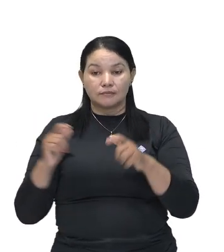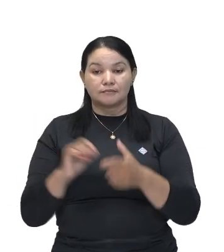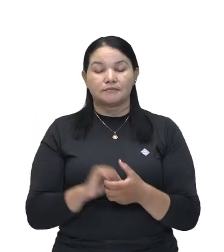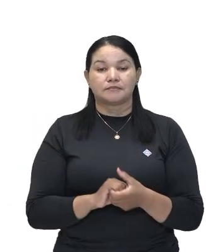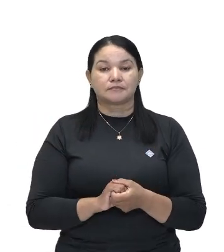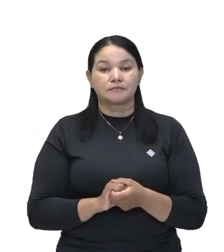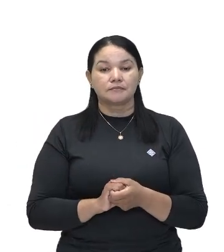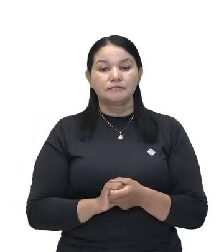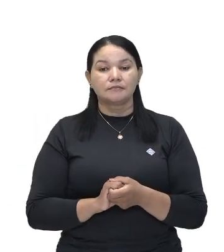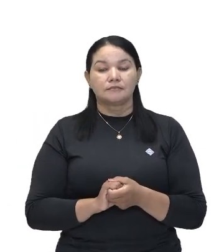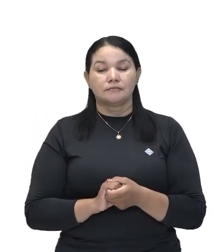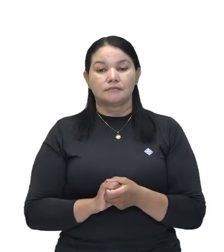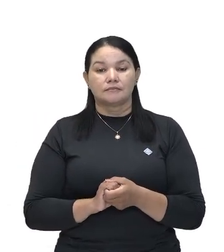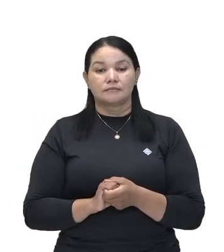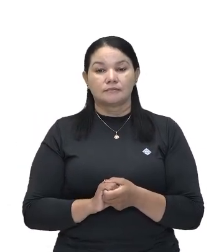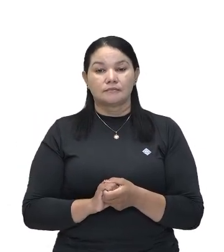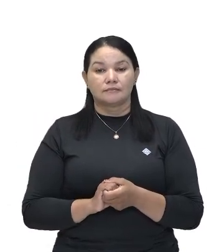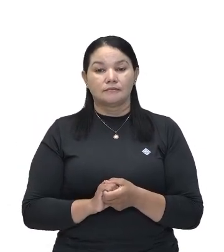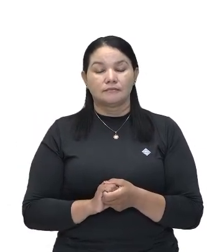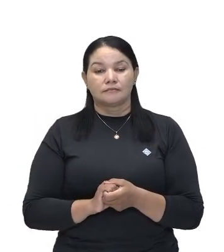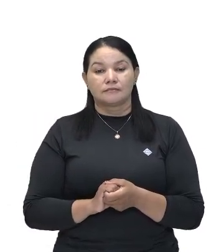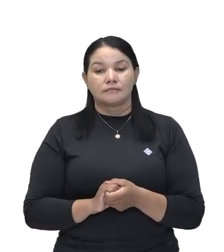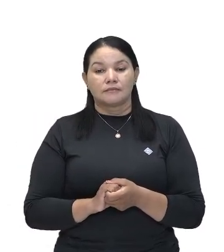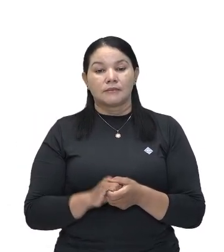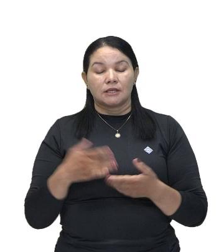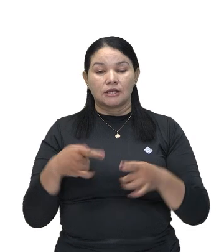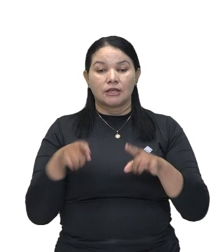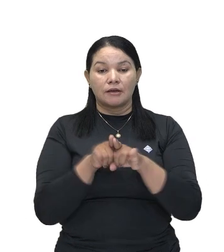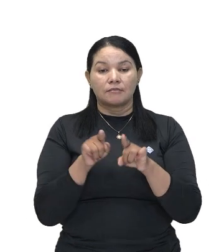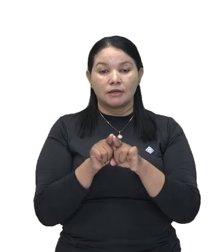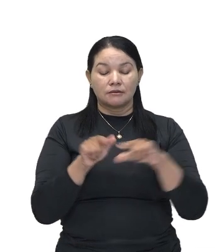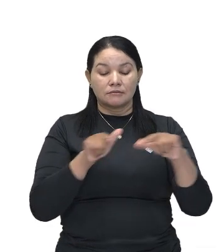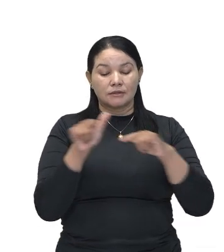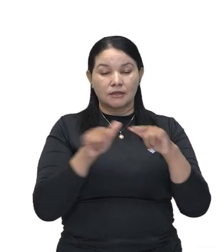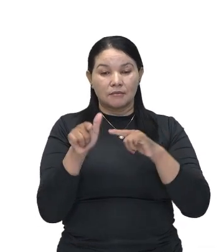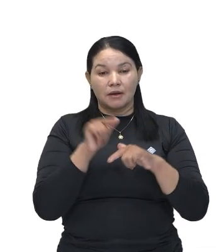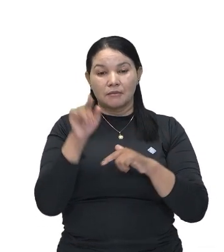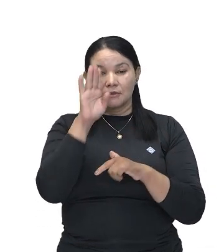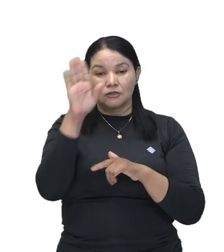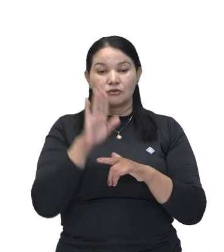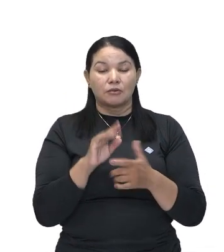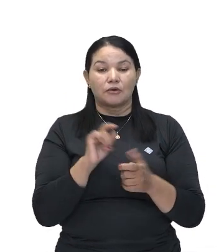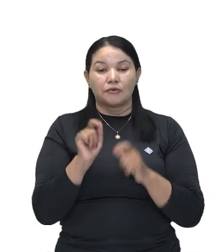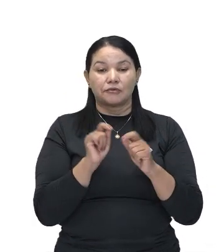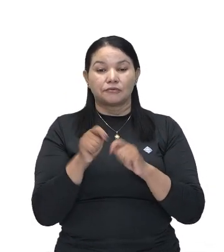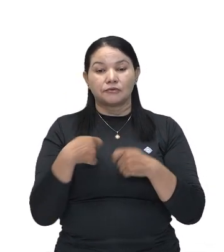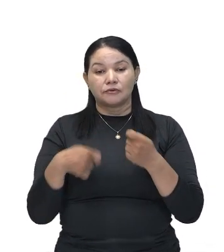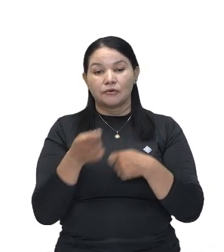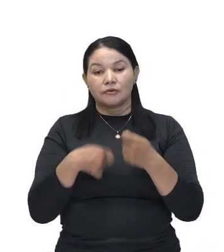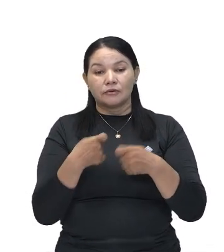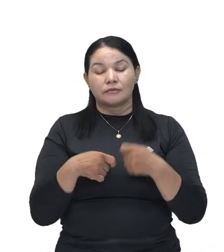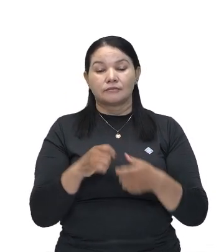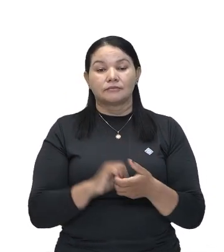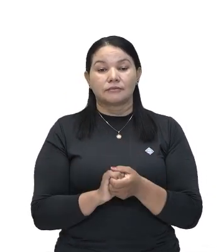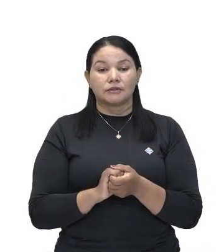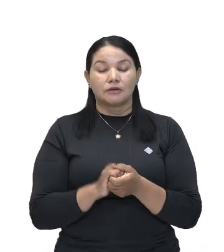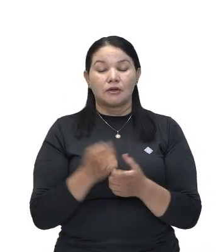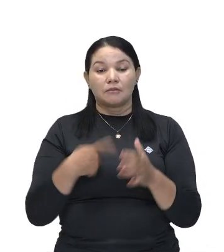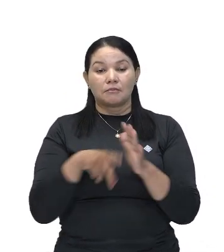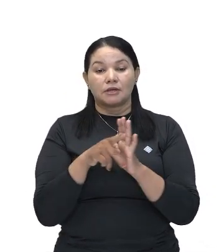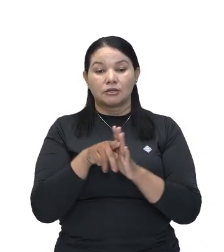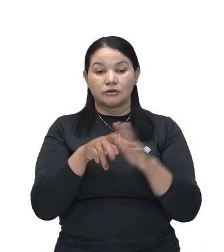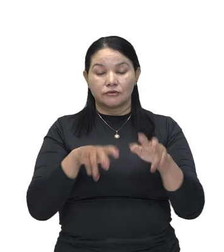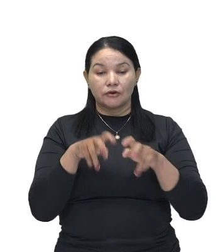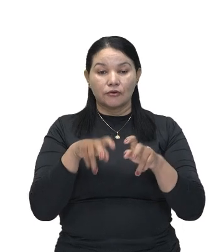por conta da urbanização. Quanto às principais atividades econômicas, nós temos na agropecuária, o setor